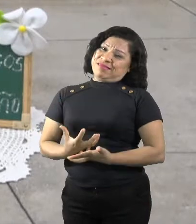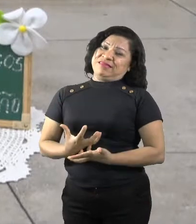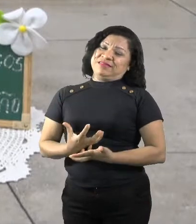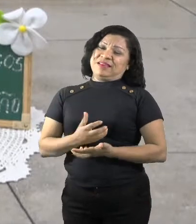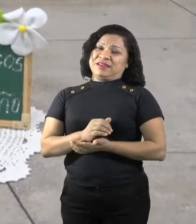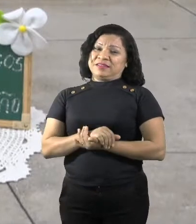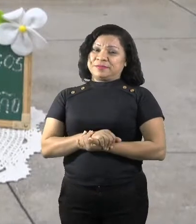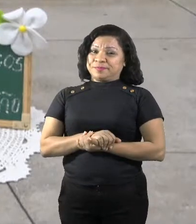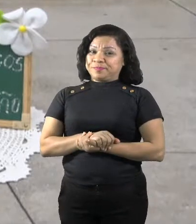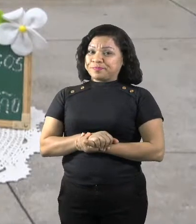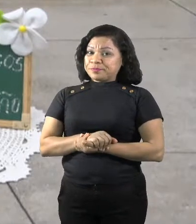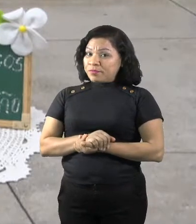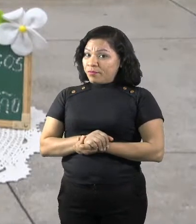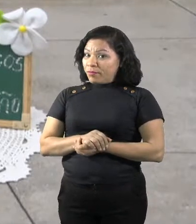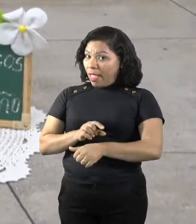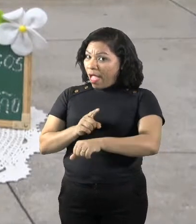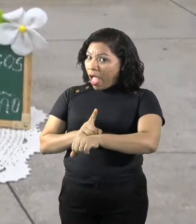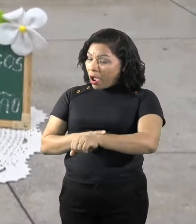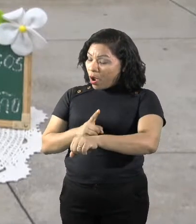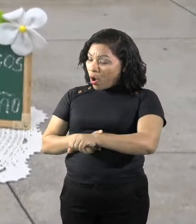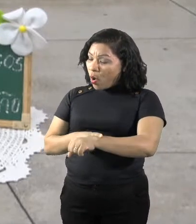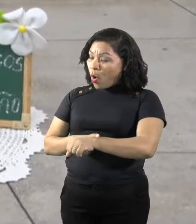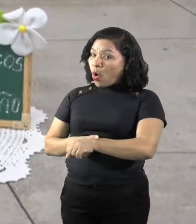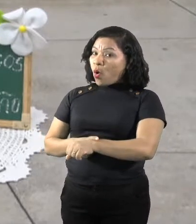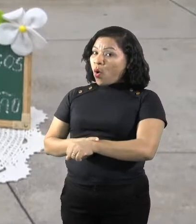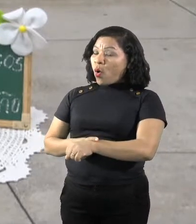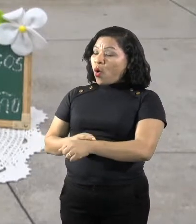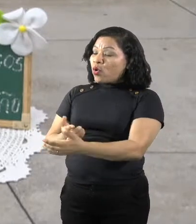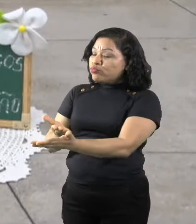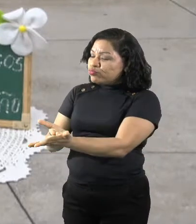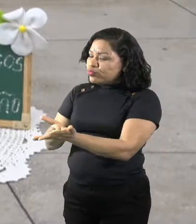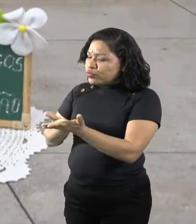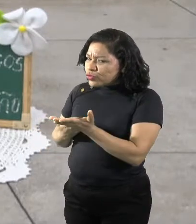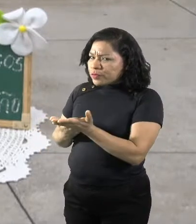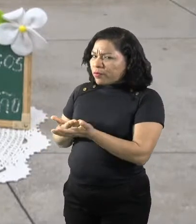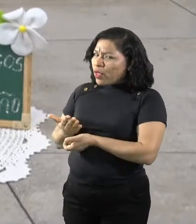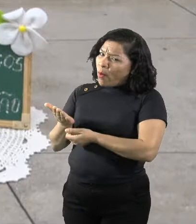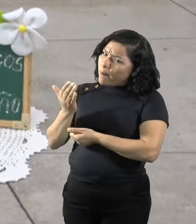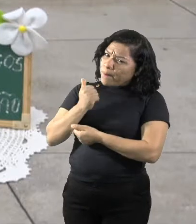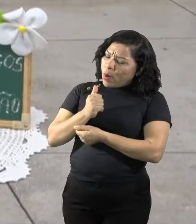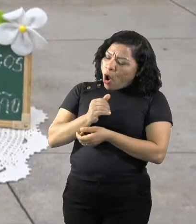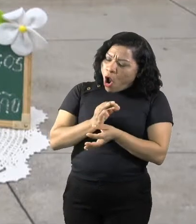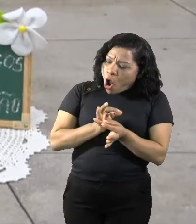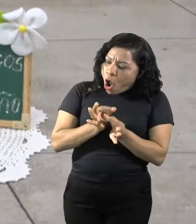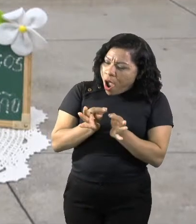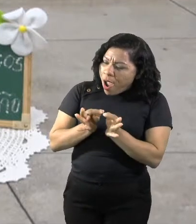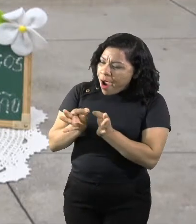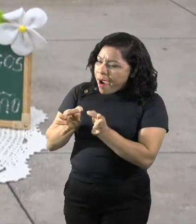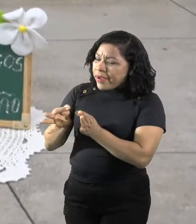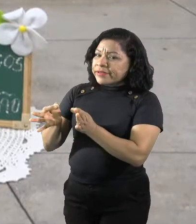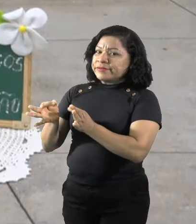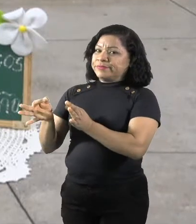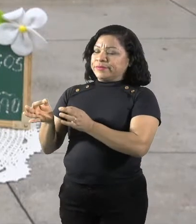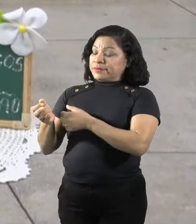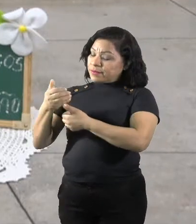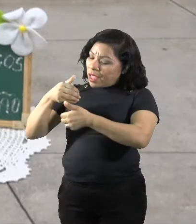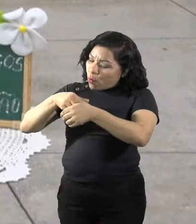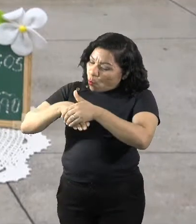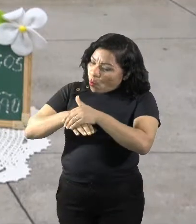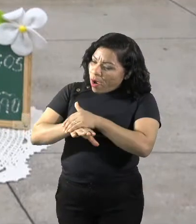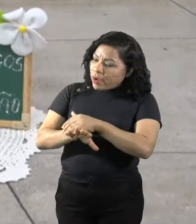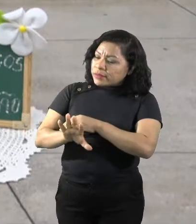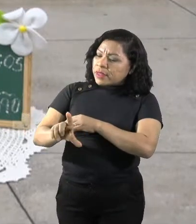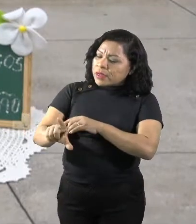também convidar o seu bebê para ajudar a organizar o espaço que foi montado, recolhendo todo o